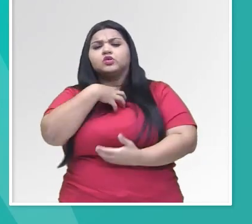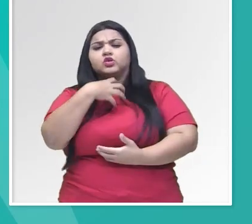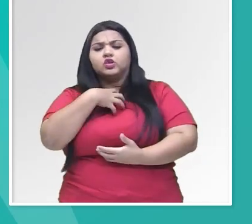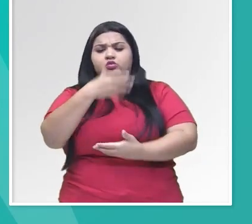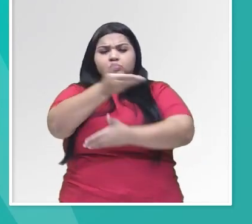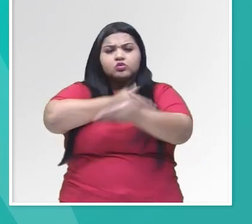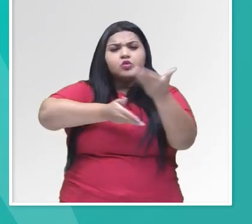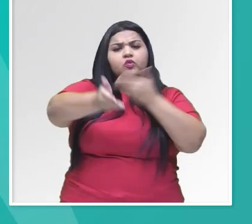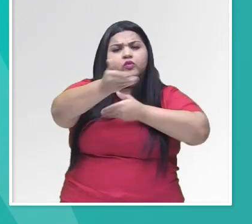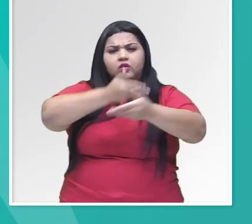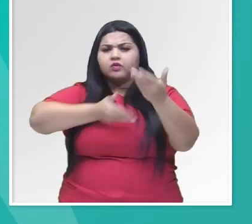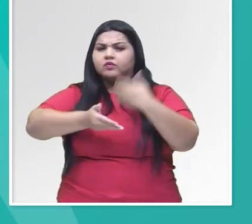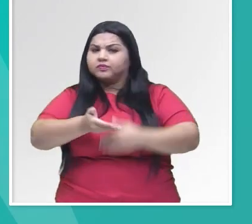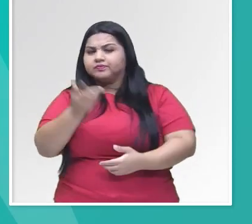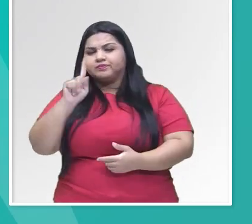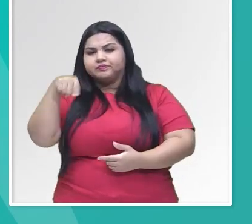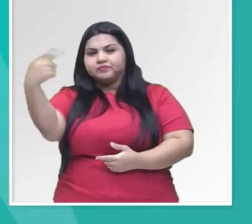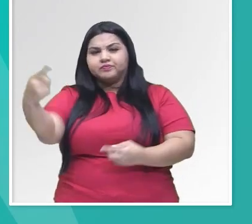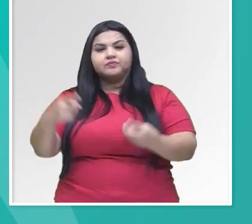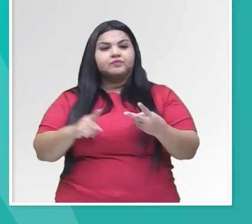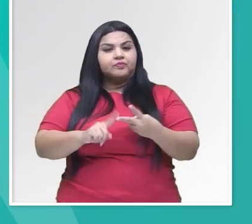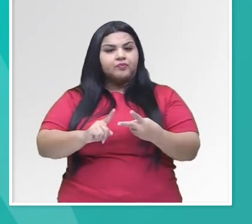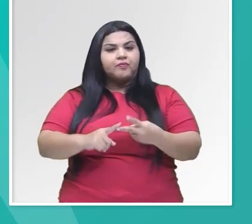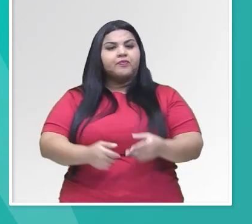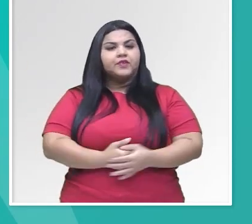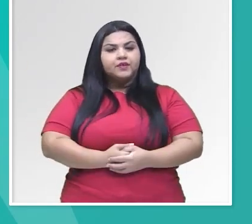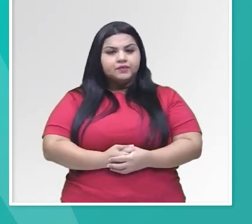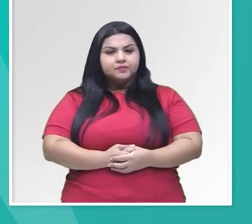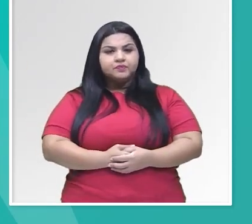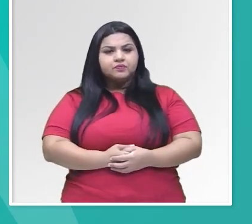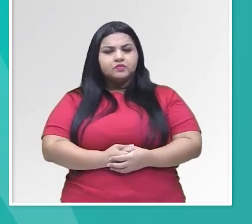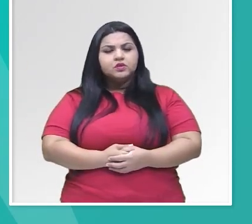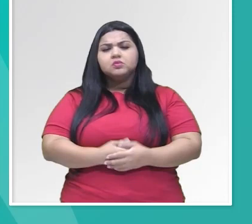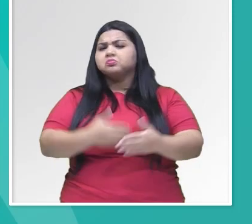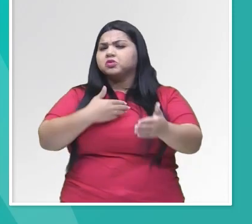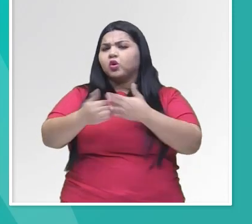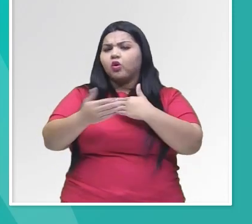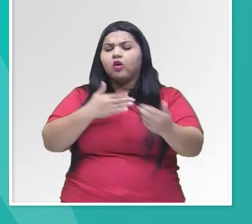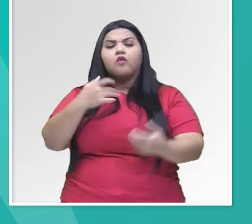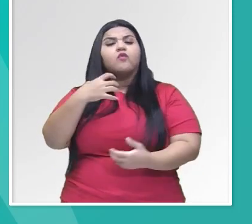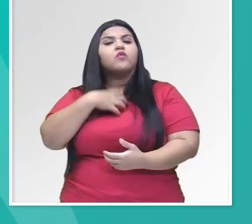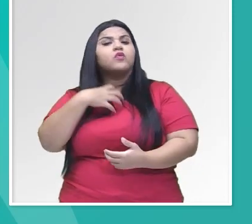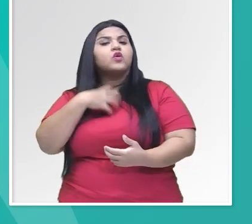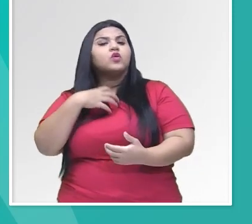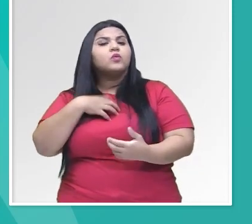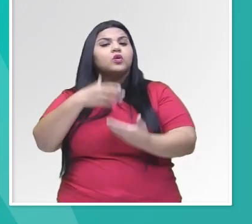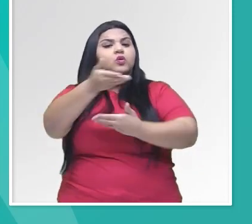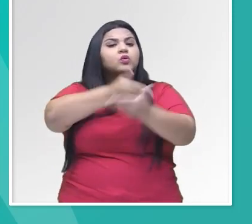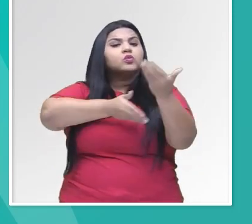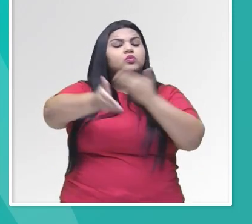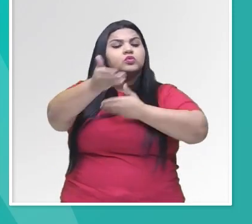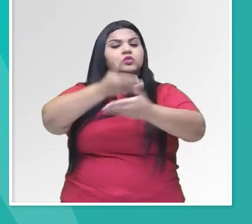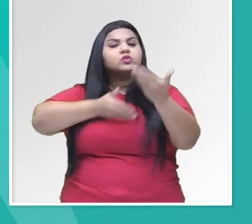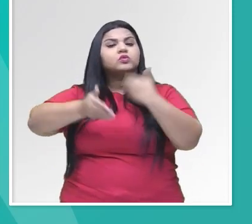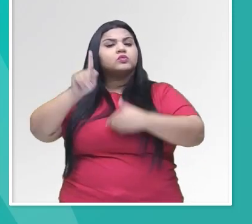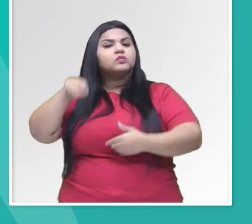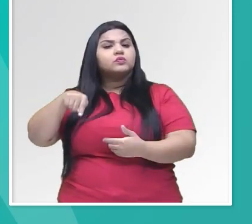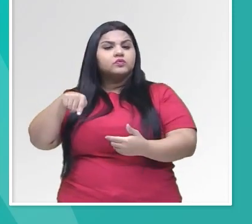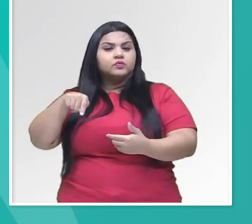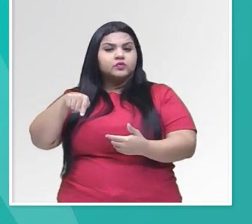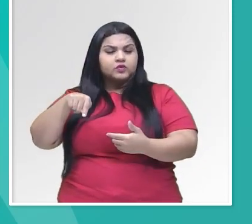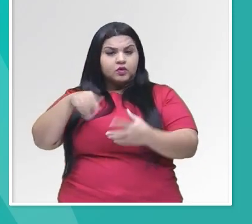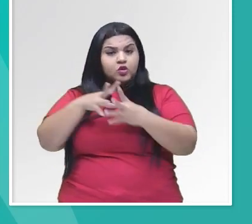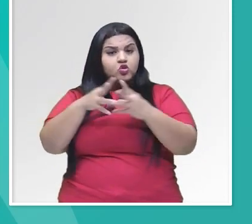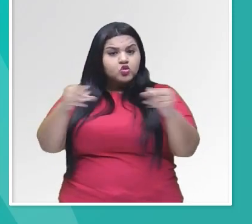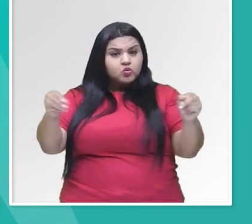convivência. Vamos para a próxima? Seja de que forma? Quais são essas formas de convivência? Forma efêmera